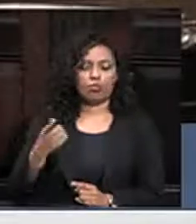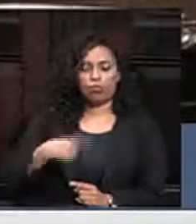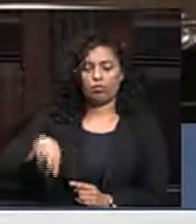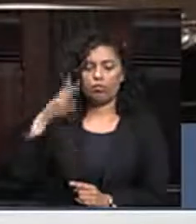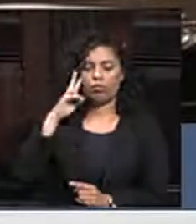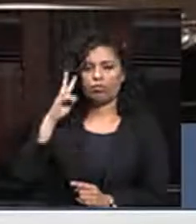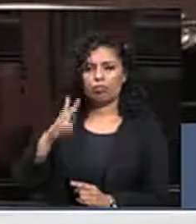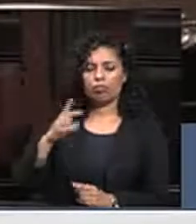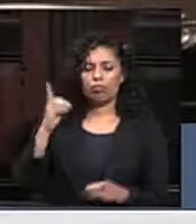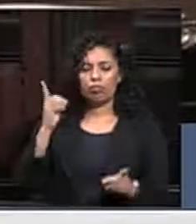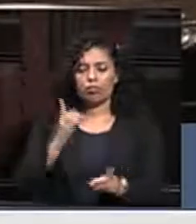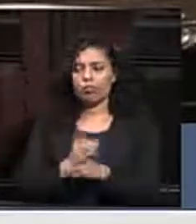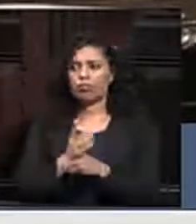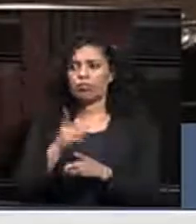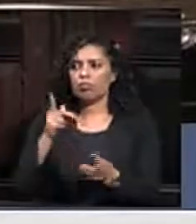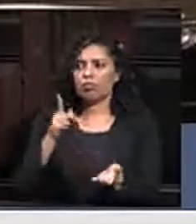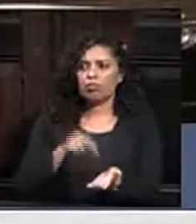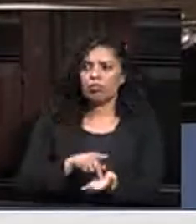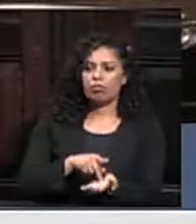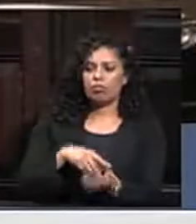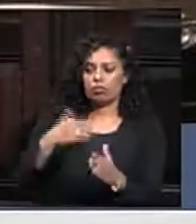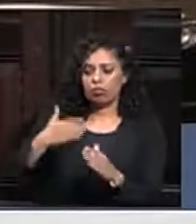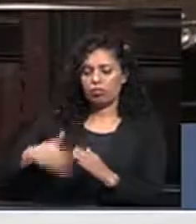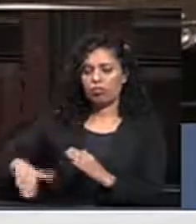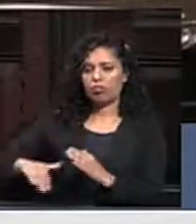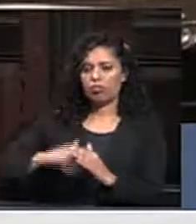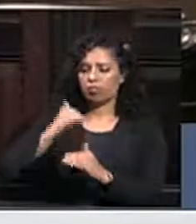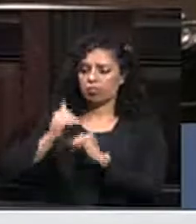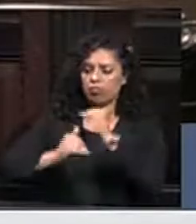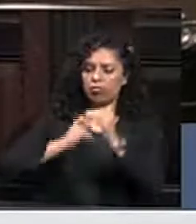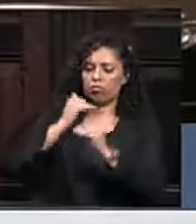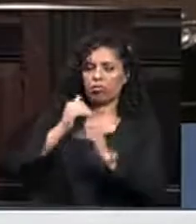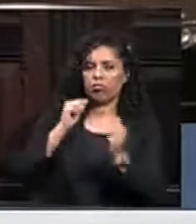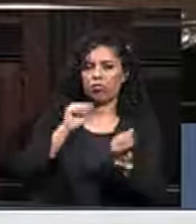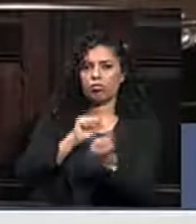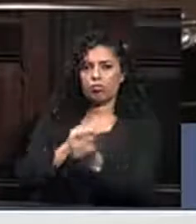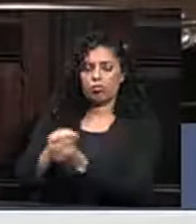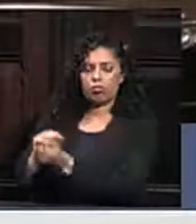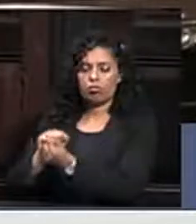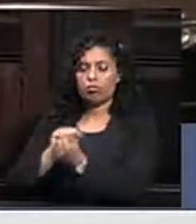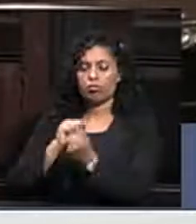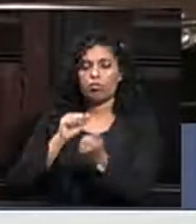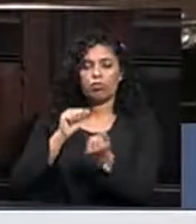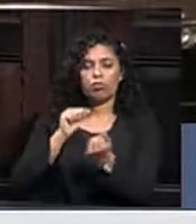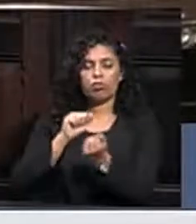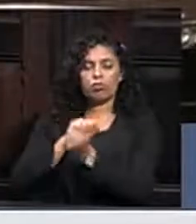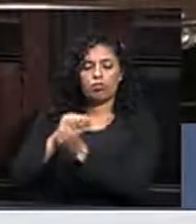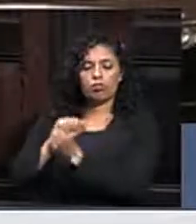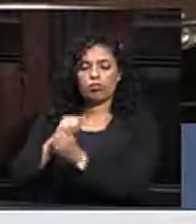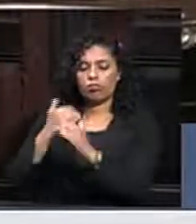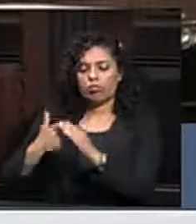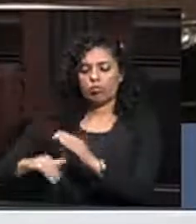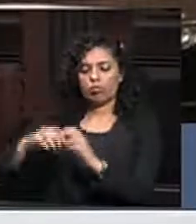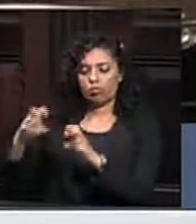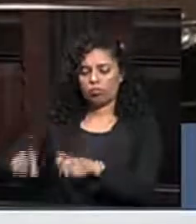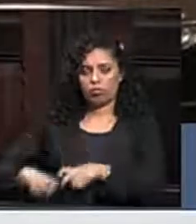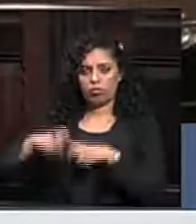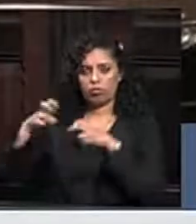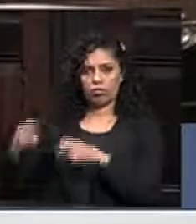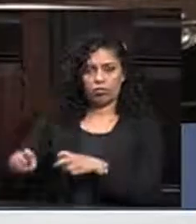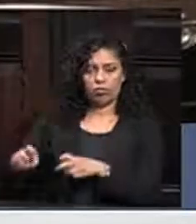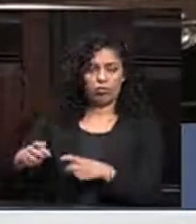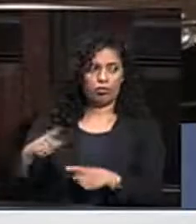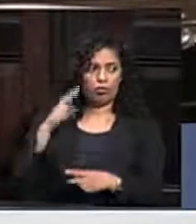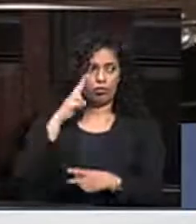jurídico que travava a Secretaria de Desenvolvimento Econômico com a Secretaria da Fazenda. O que a gente conseguia mostrar